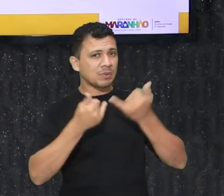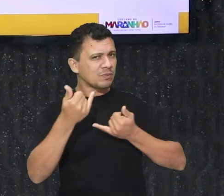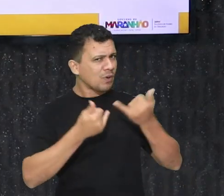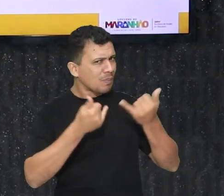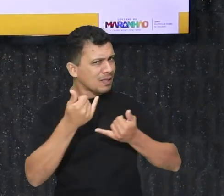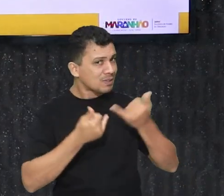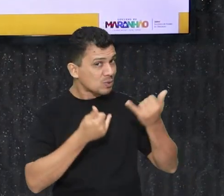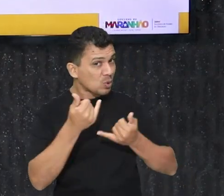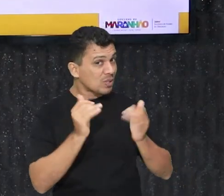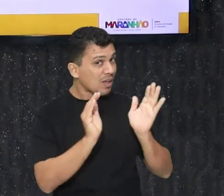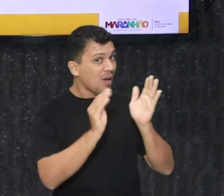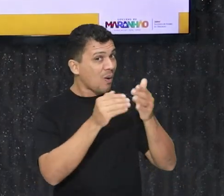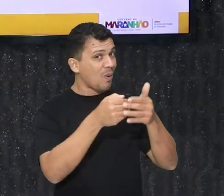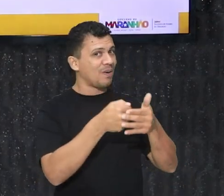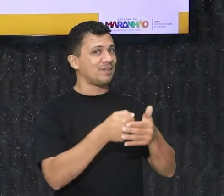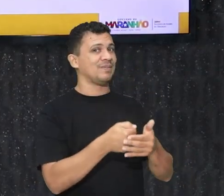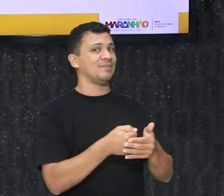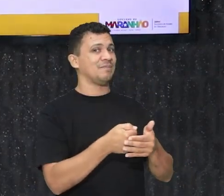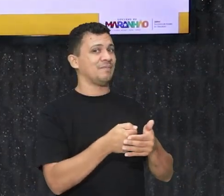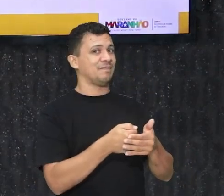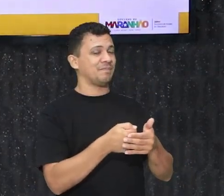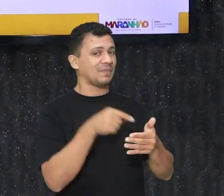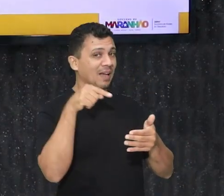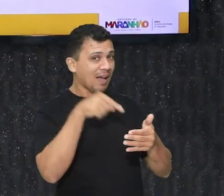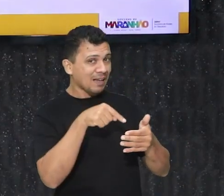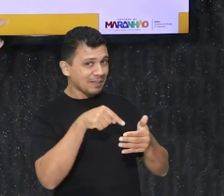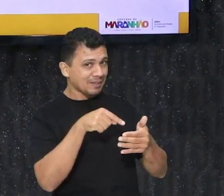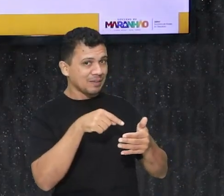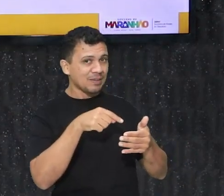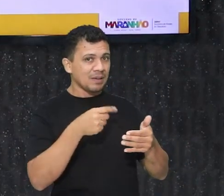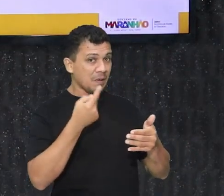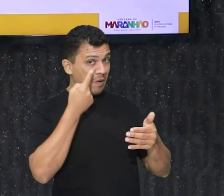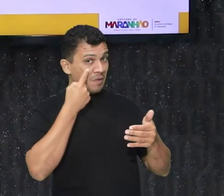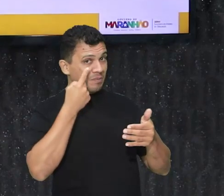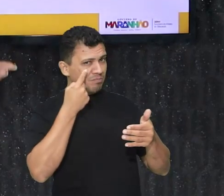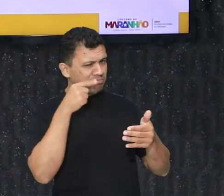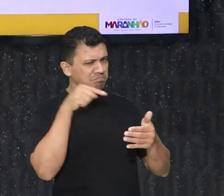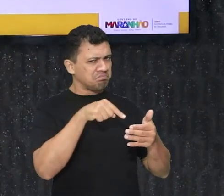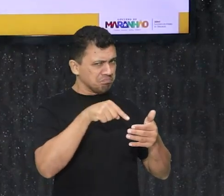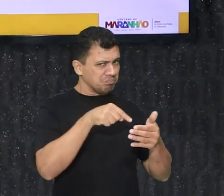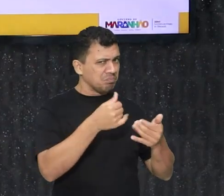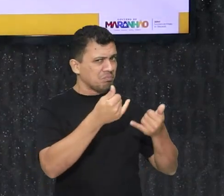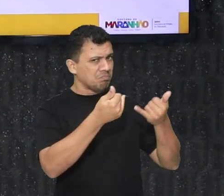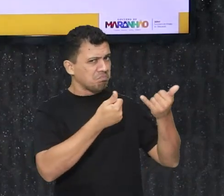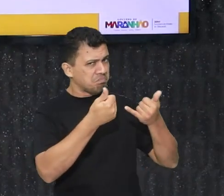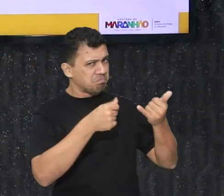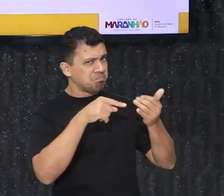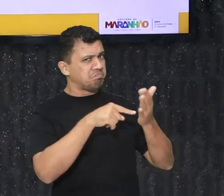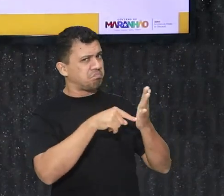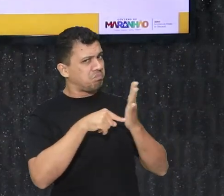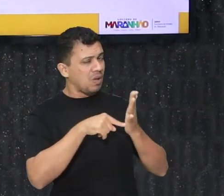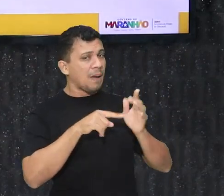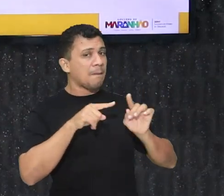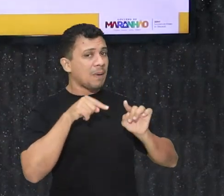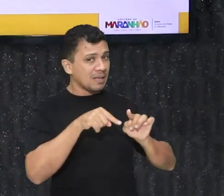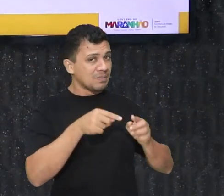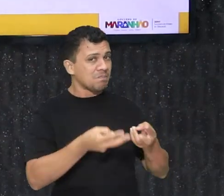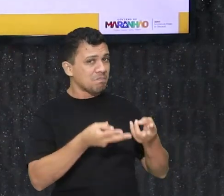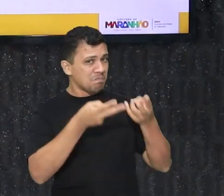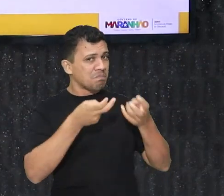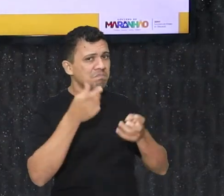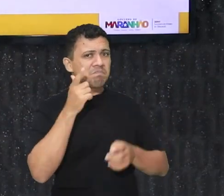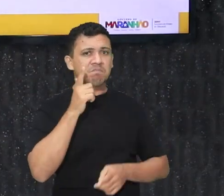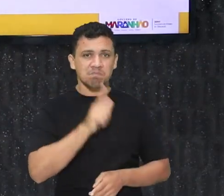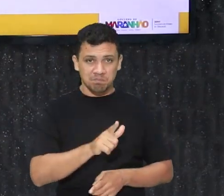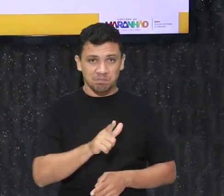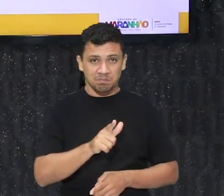implícitas. Não está, as informações não estão ali presentes à mostra, mas nós conseguimos identificar,